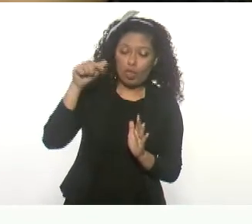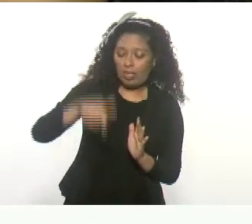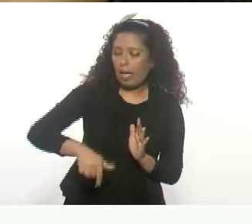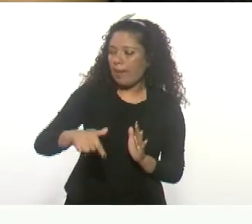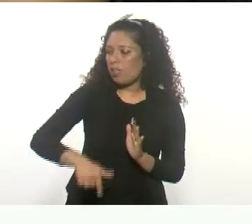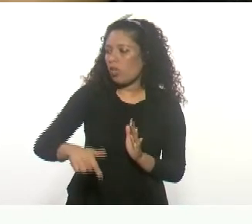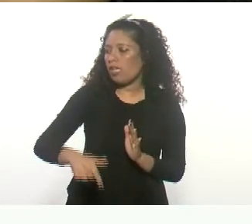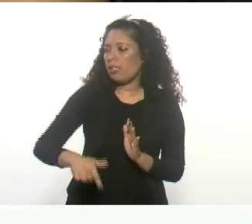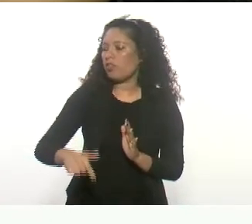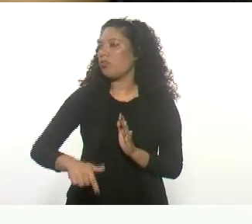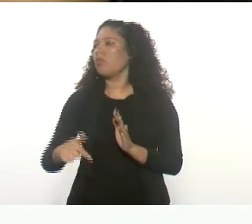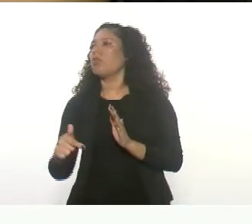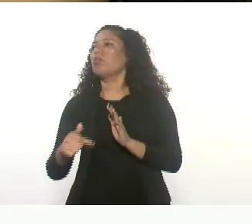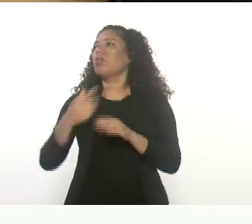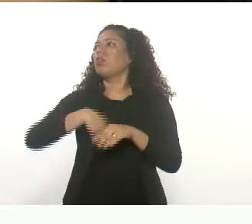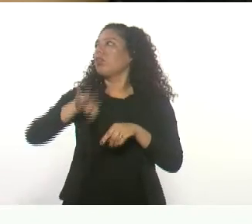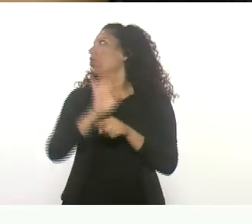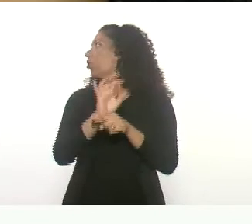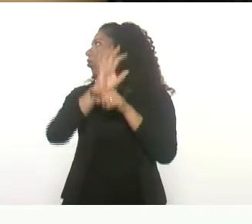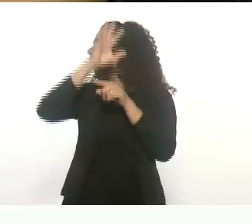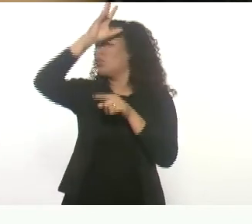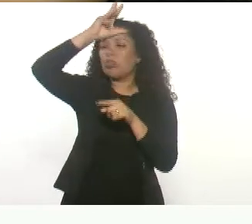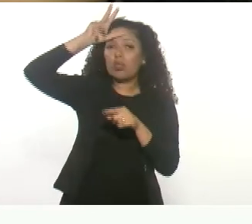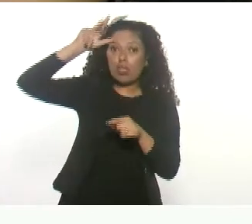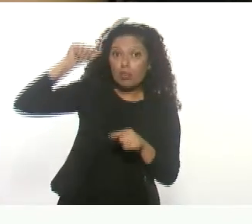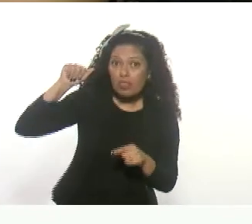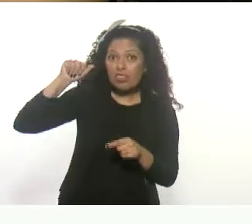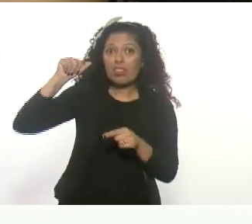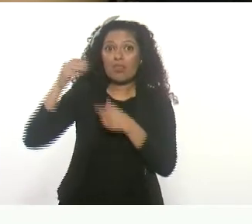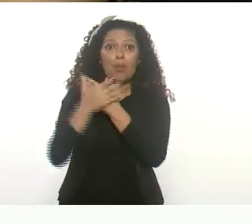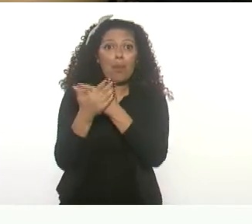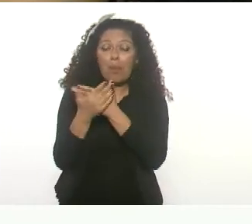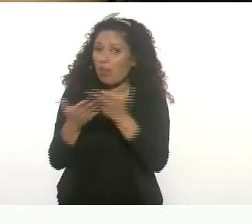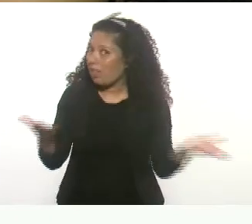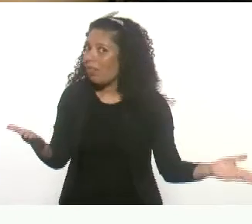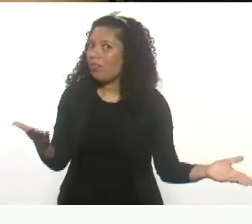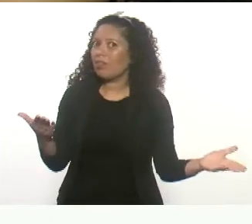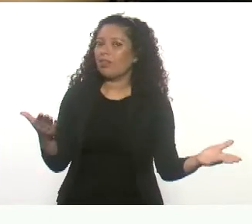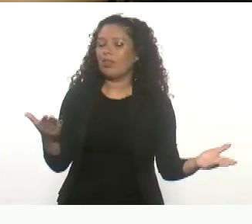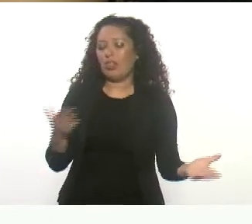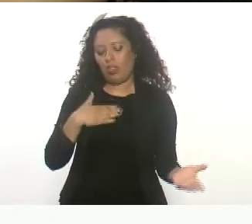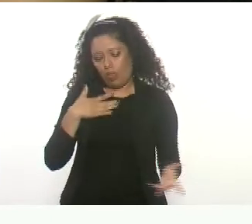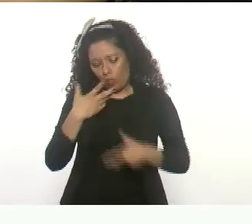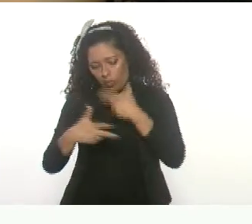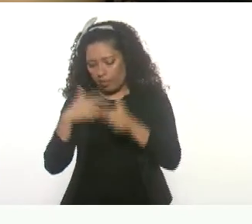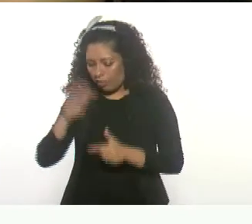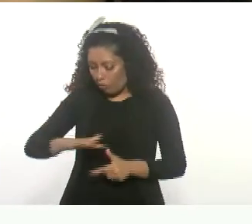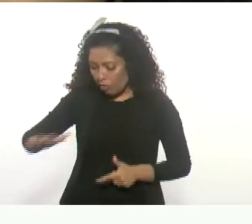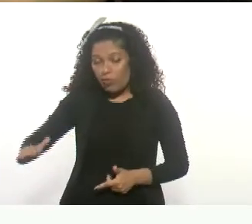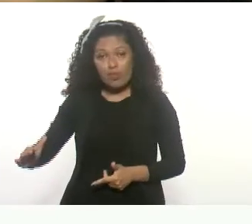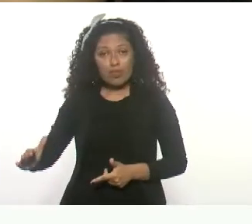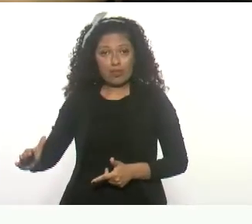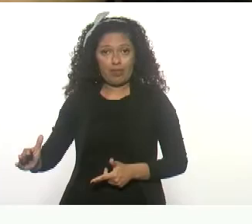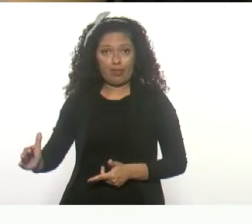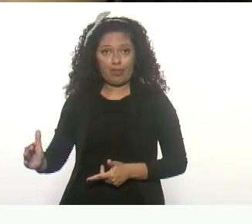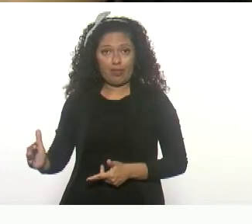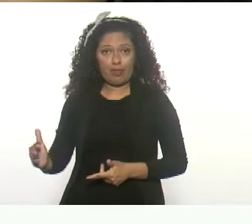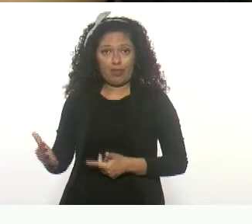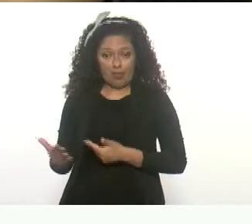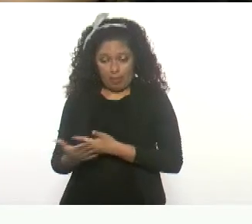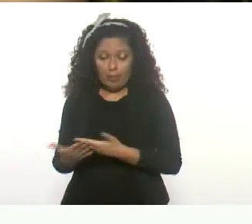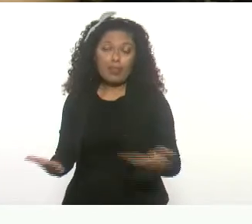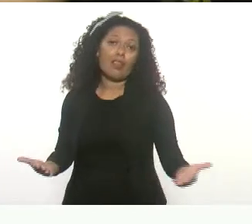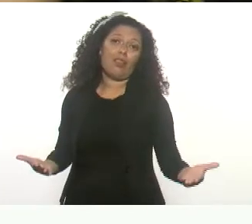ainda. Isso é um grande atraso. Quem está perdendo são nossas crianças. E me ouso a dizer que estamos perdendo isso por questões de